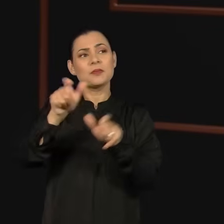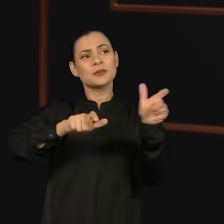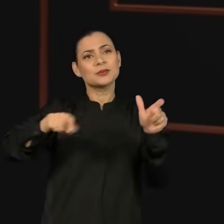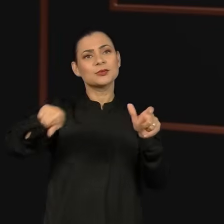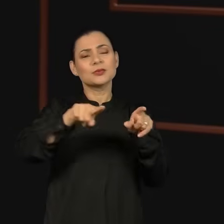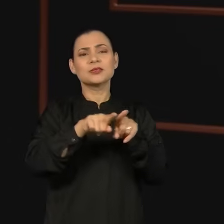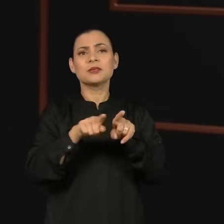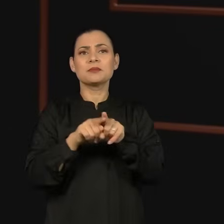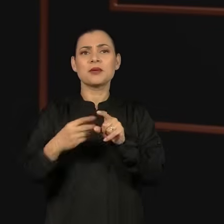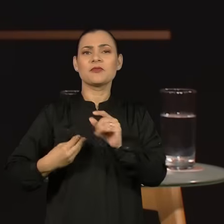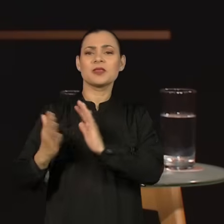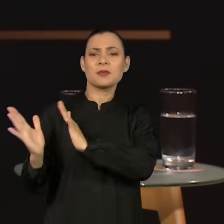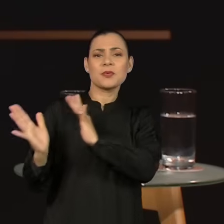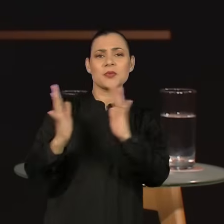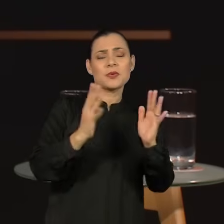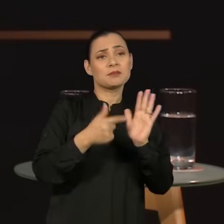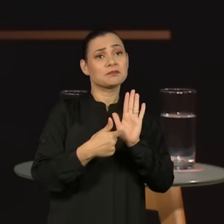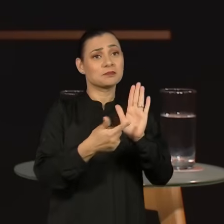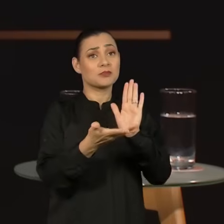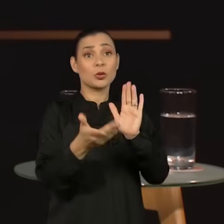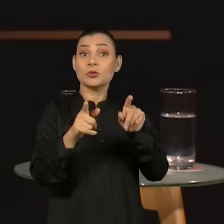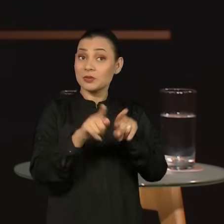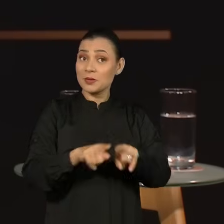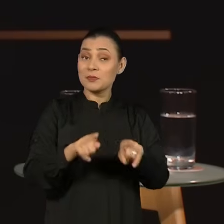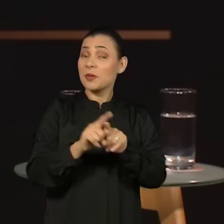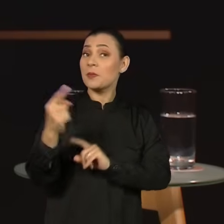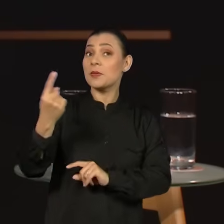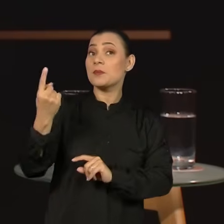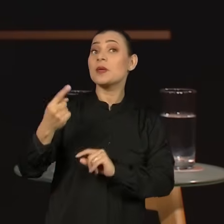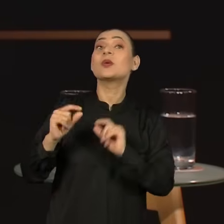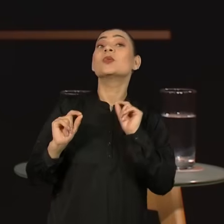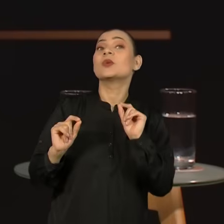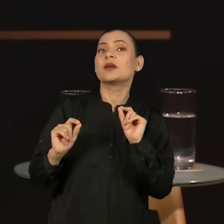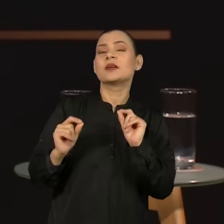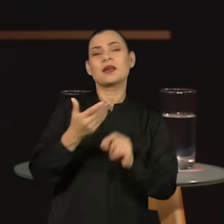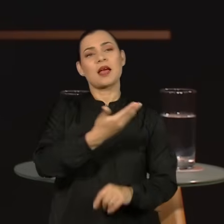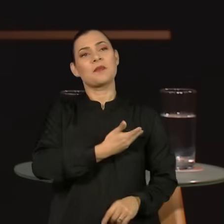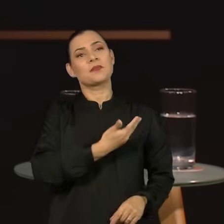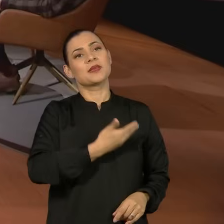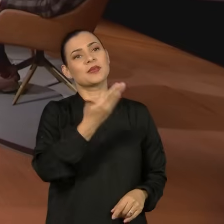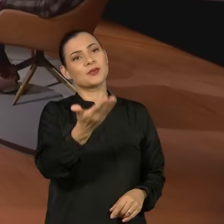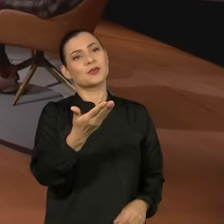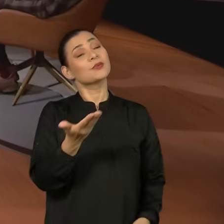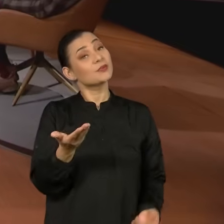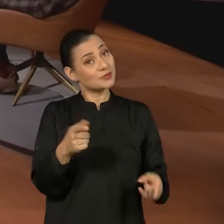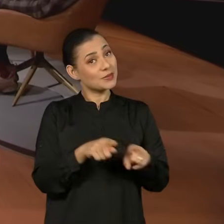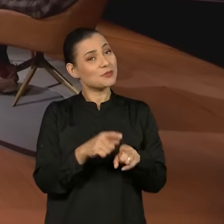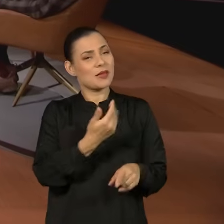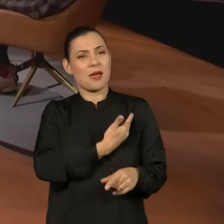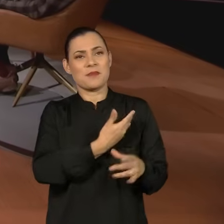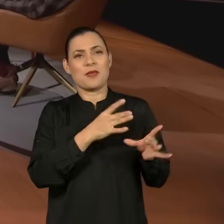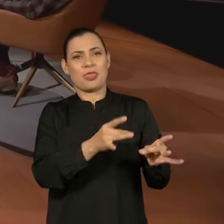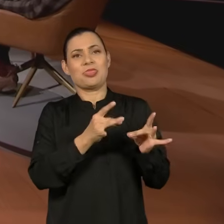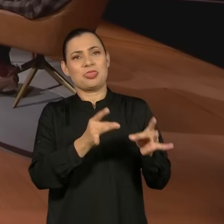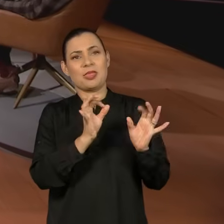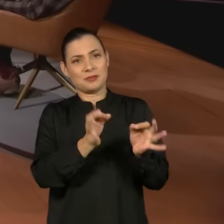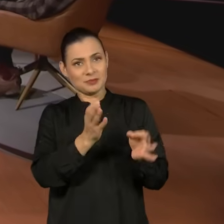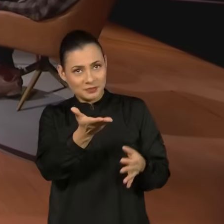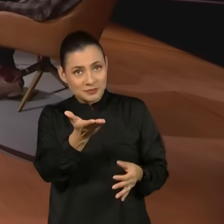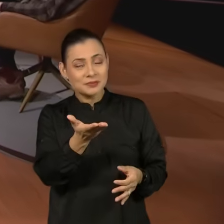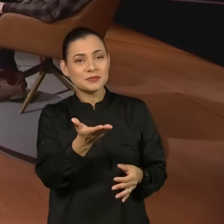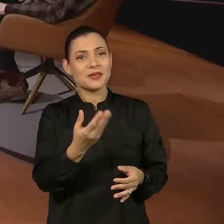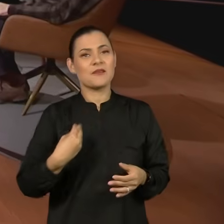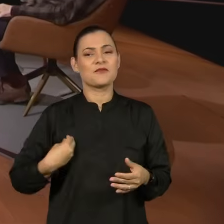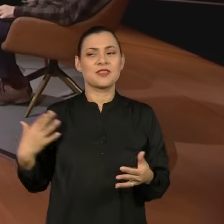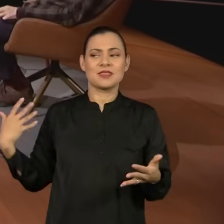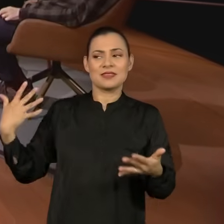sua trajetória e tal. E um deles, o primeiro que nós temos, é de um colega lá do Pó de Minoga, que é seu parceiro da vida